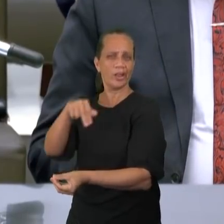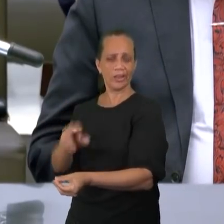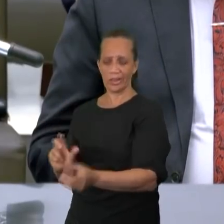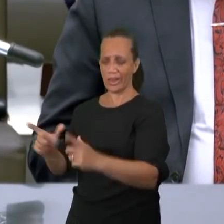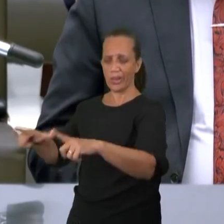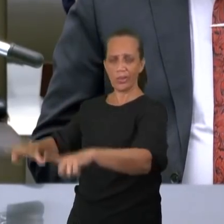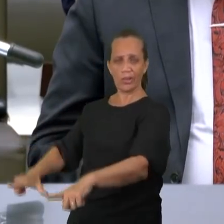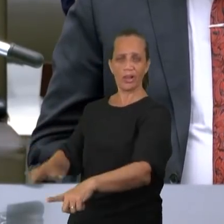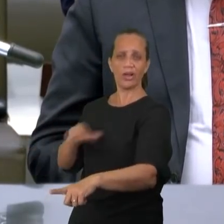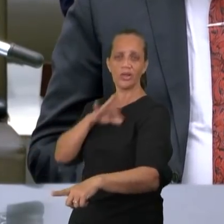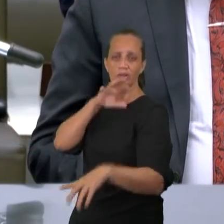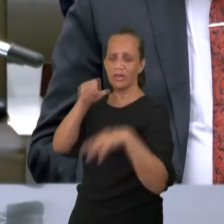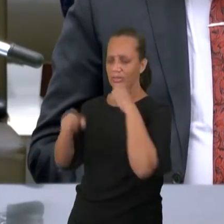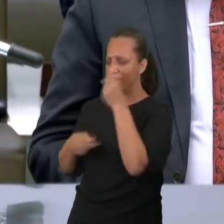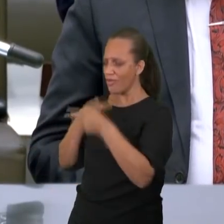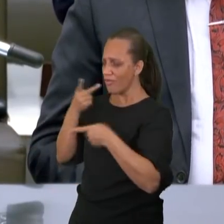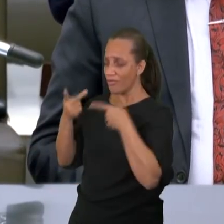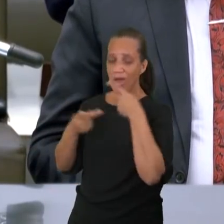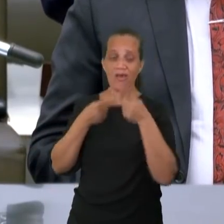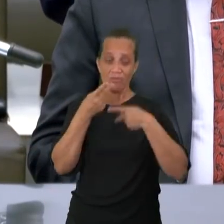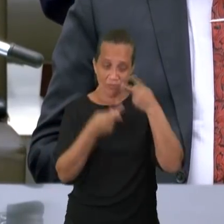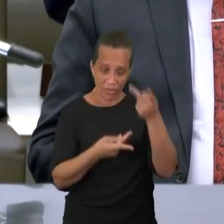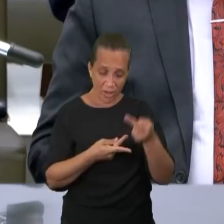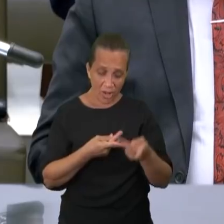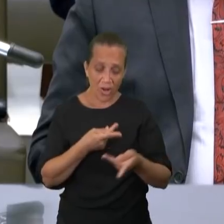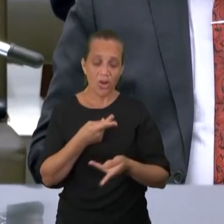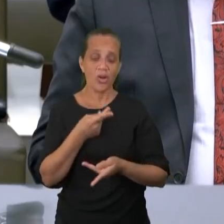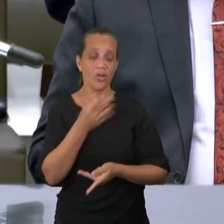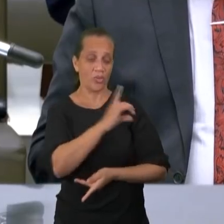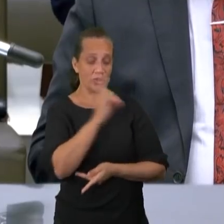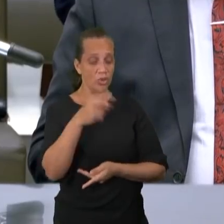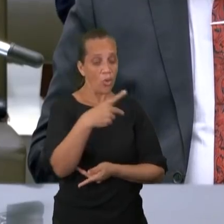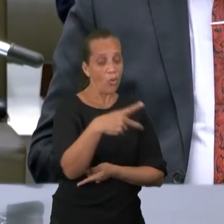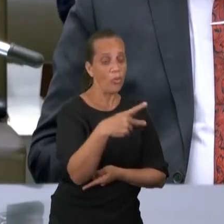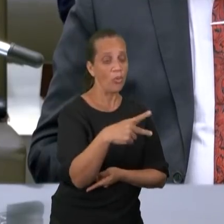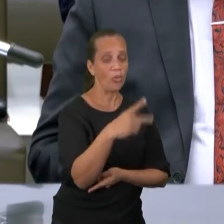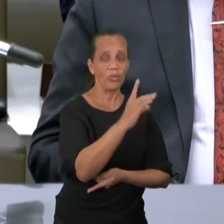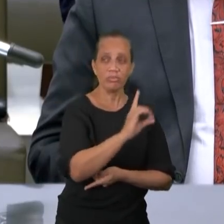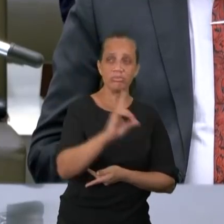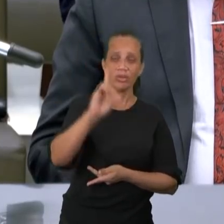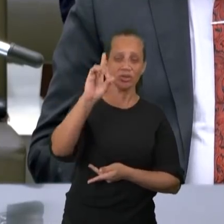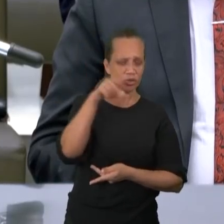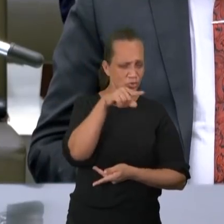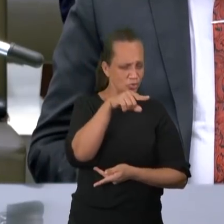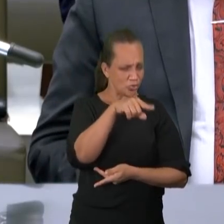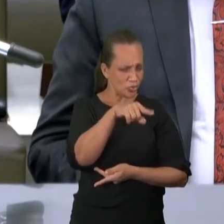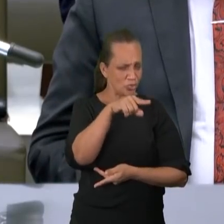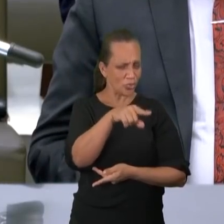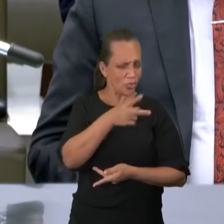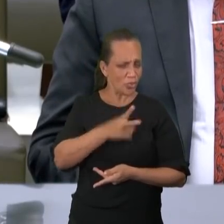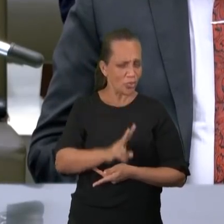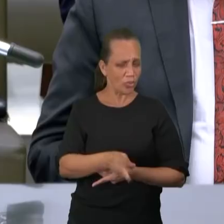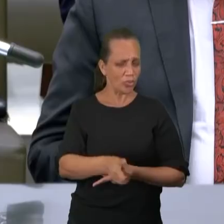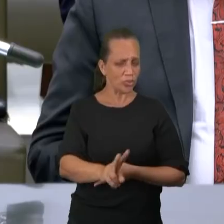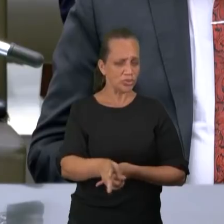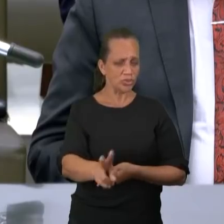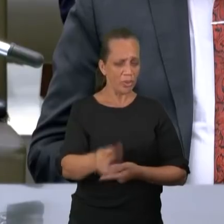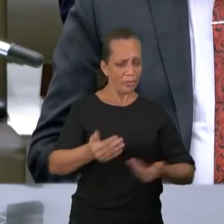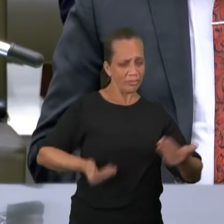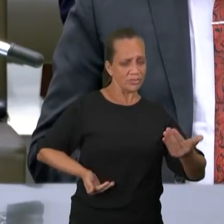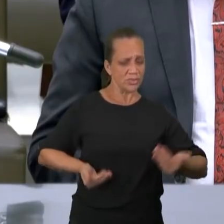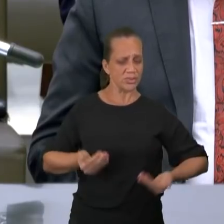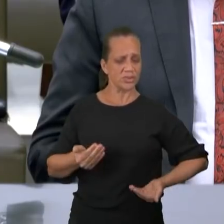E falando o rei, disse a Daniel: o teu Deus, a quem tu continuamente